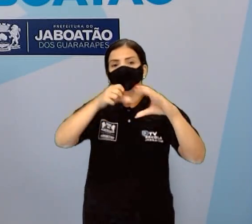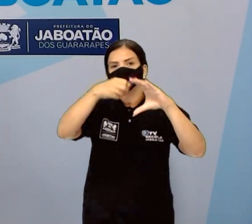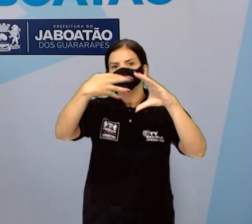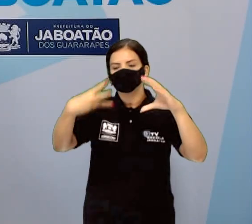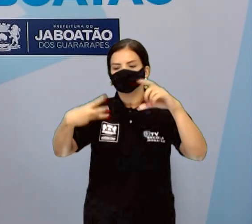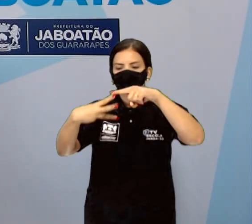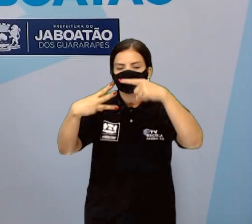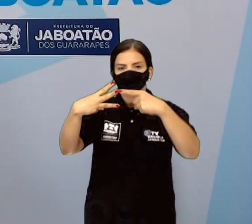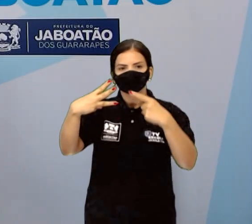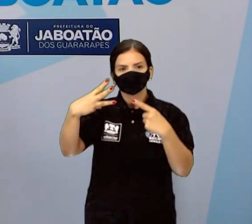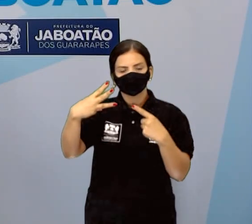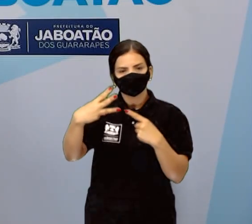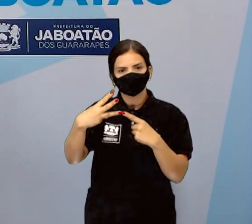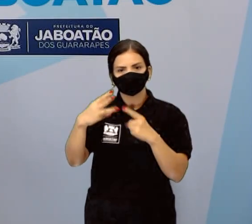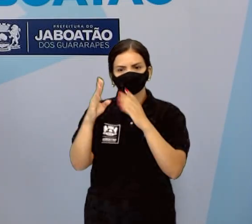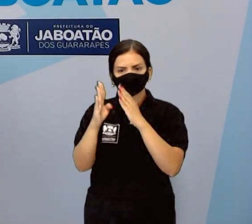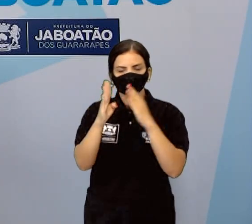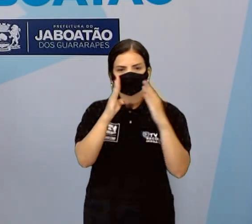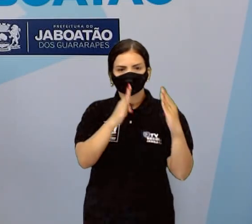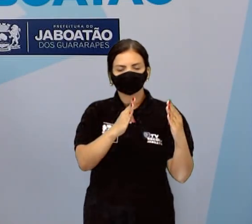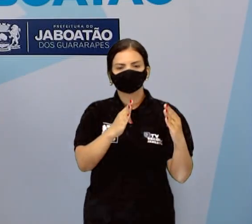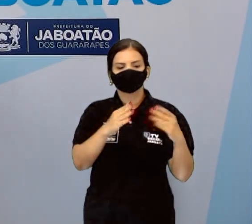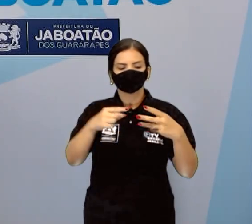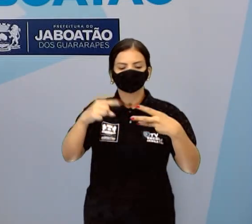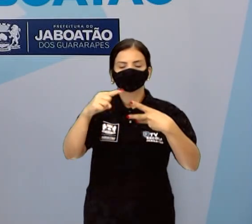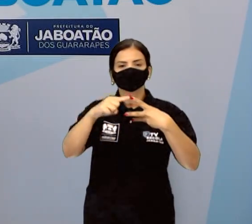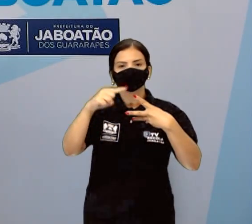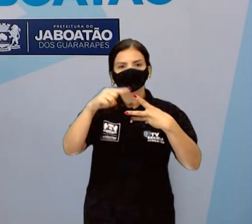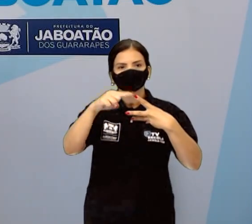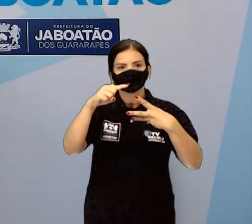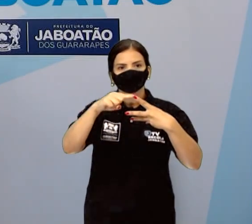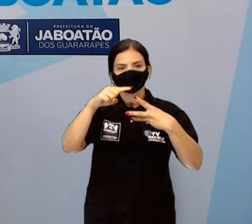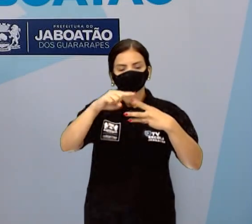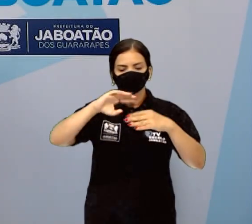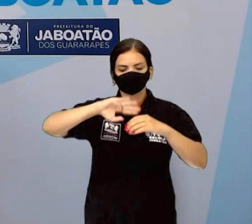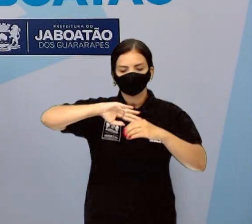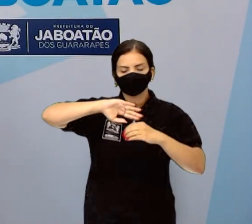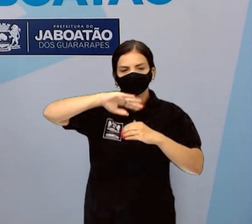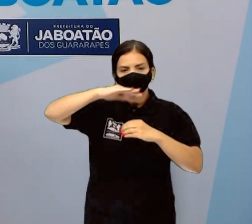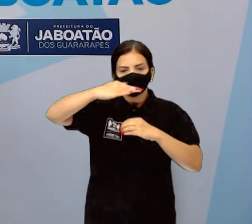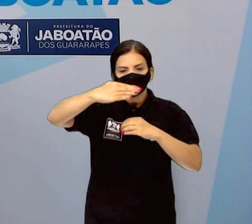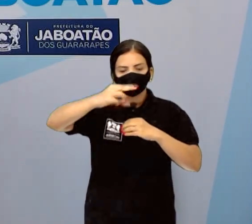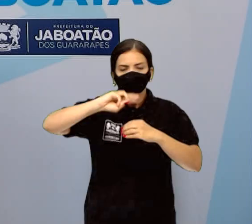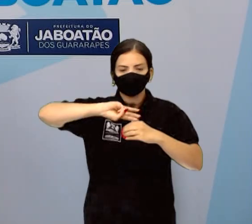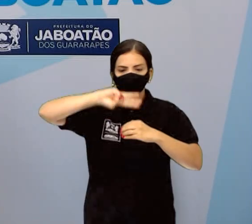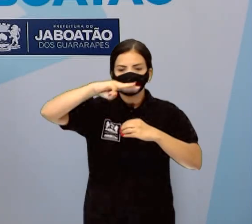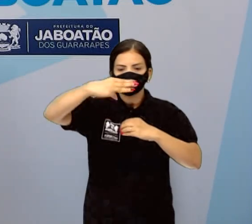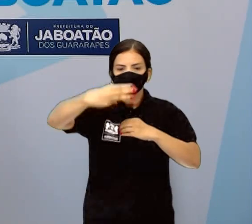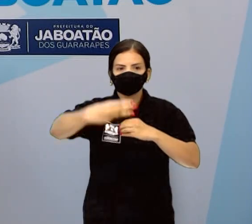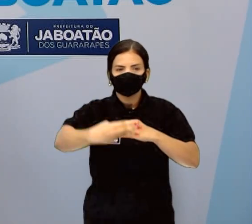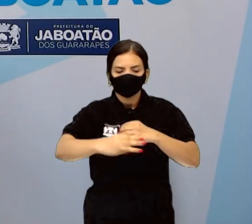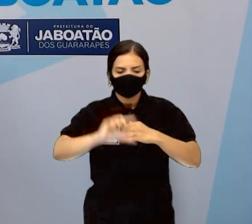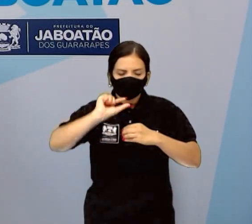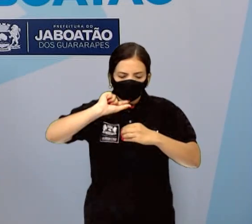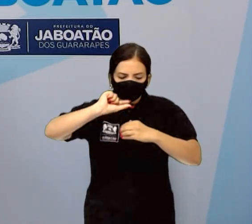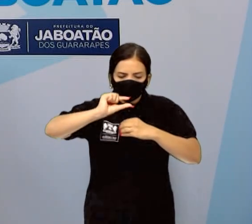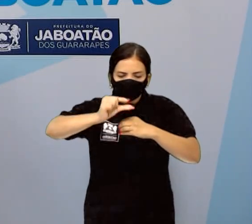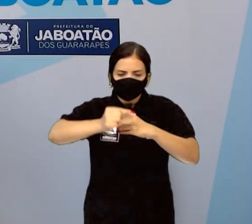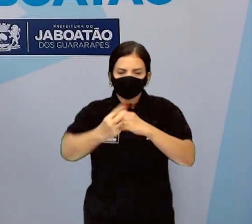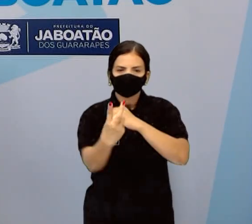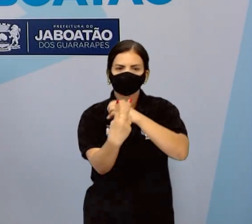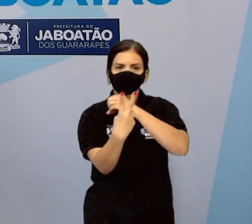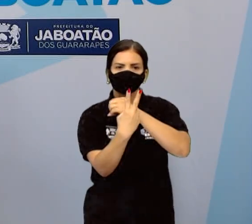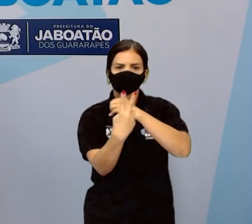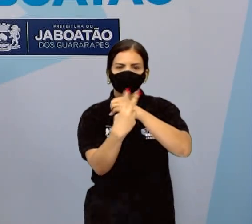três partes básicas, que são a membrana plasmática, que é essa parte da superfície que protege a célula,